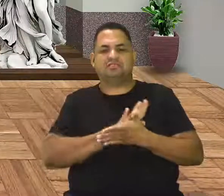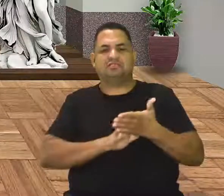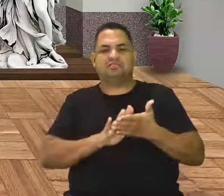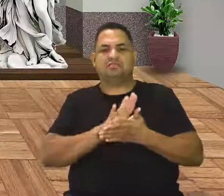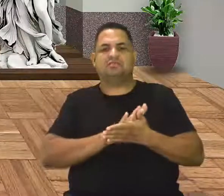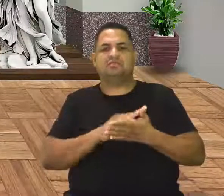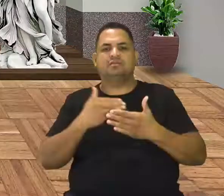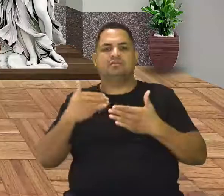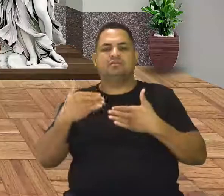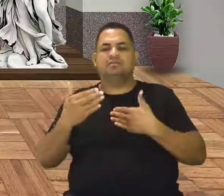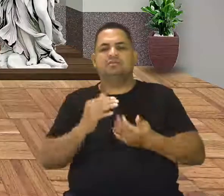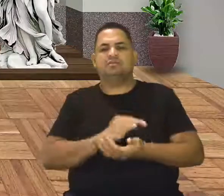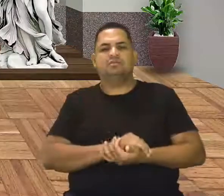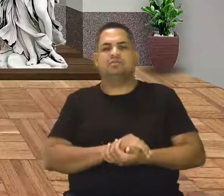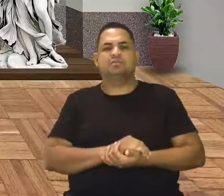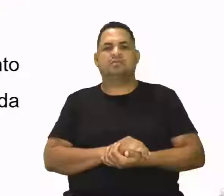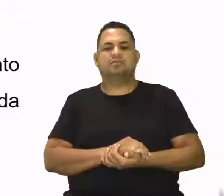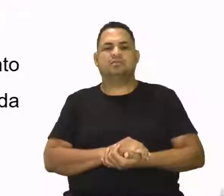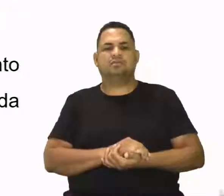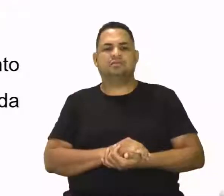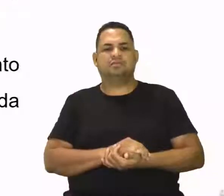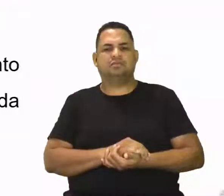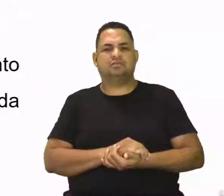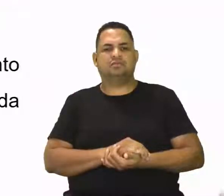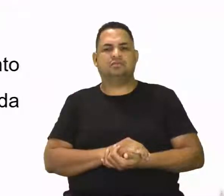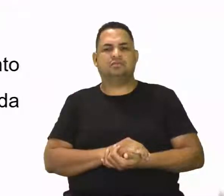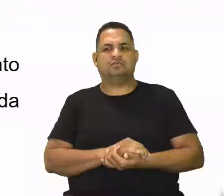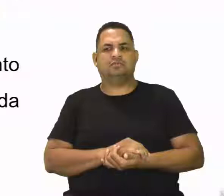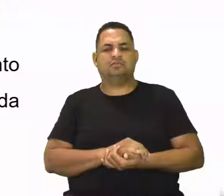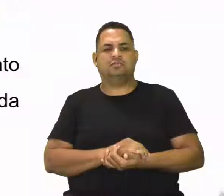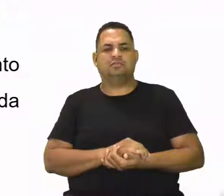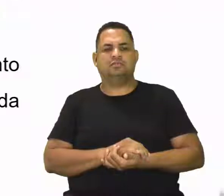passando. Quer ver outra? Joga no quadro.